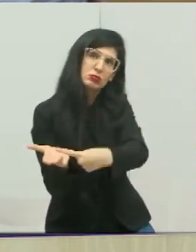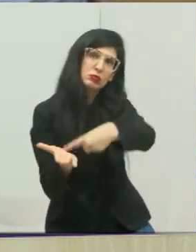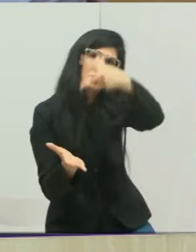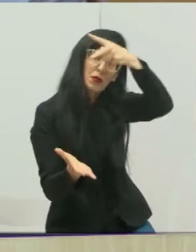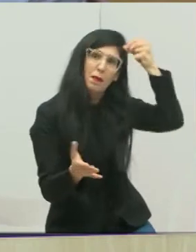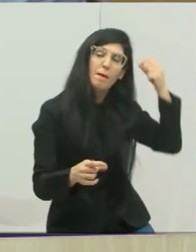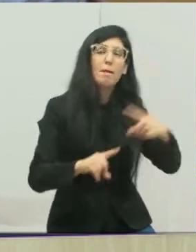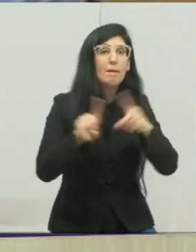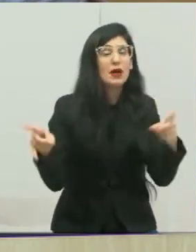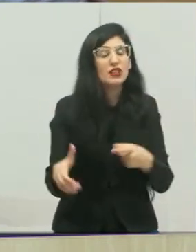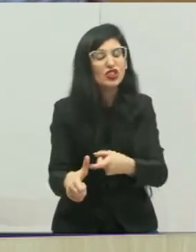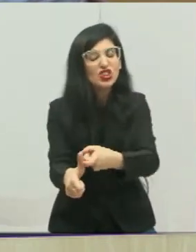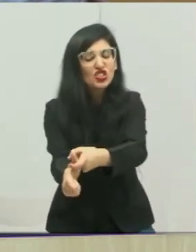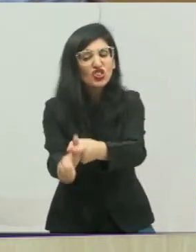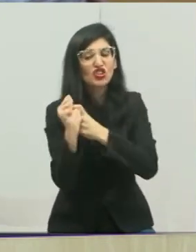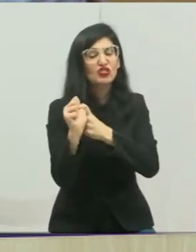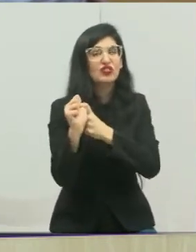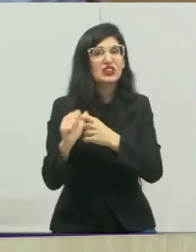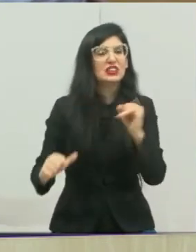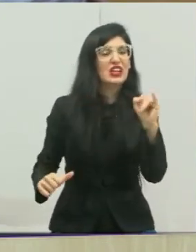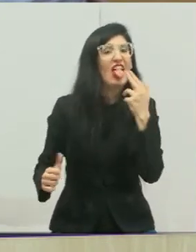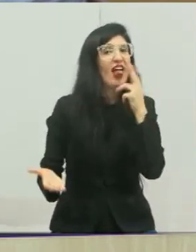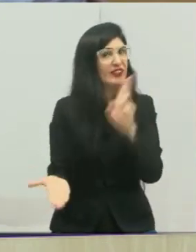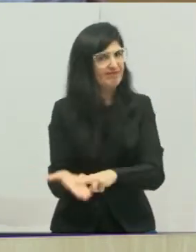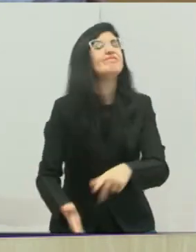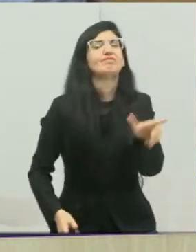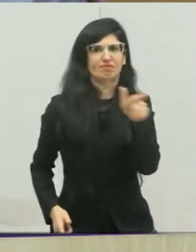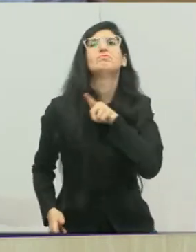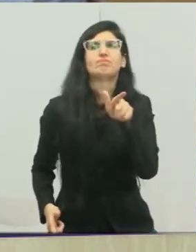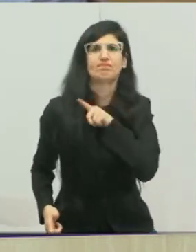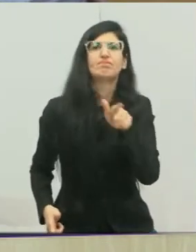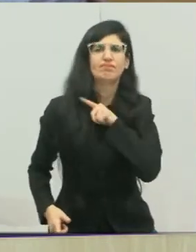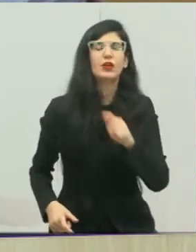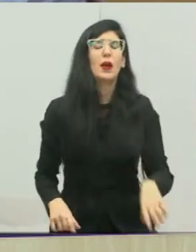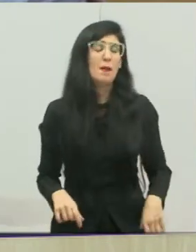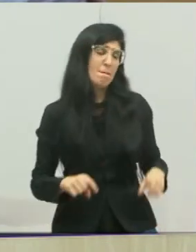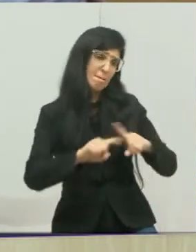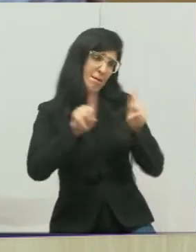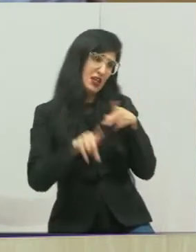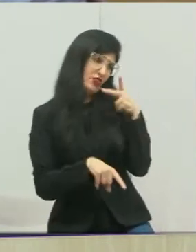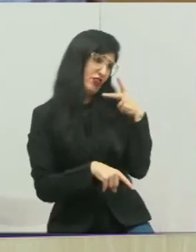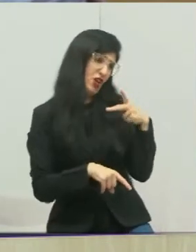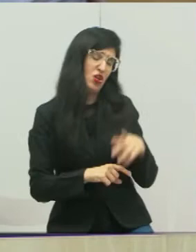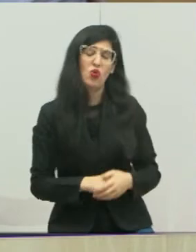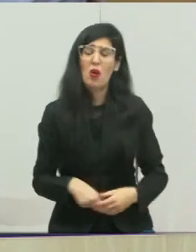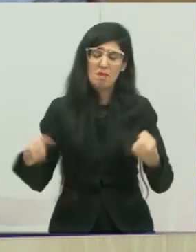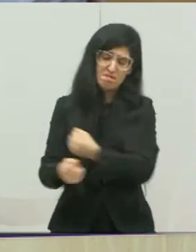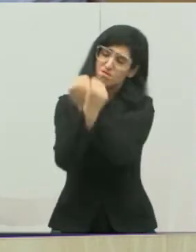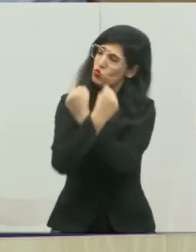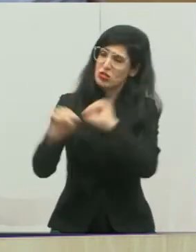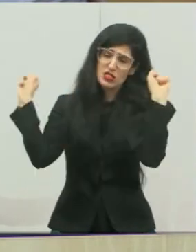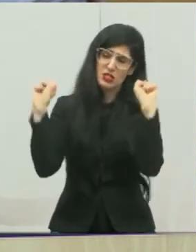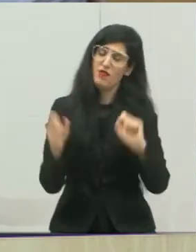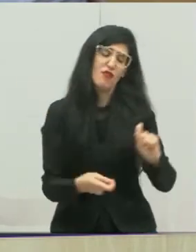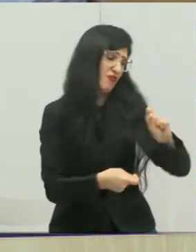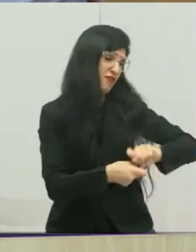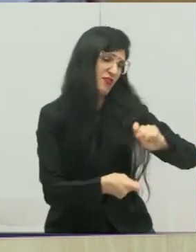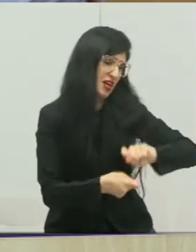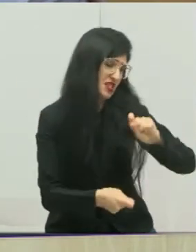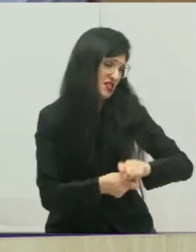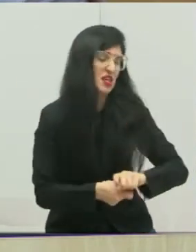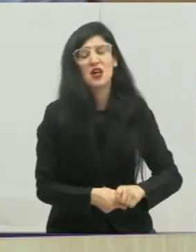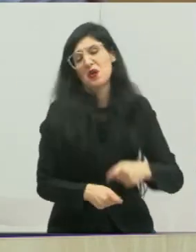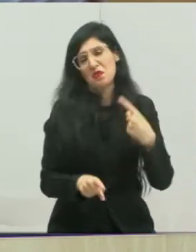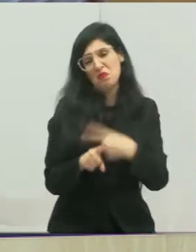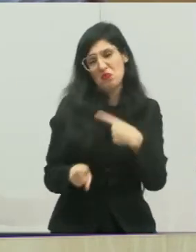de impostos ao município, pela municipalidade, que alega impossibilidade de execução de serviços pela identificação de área